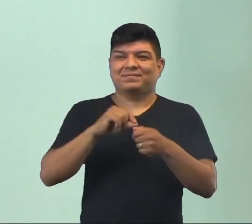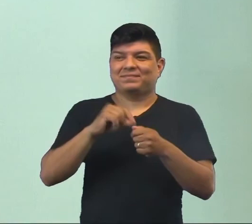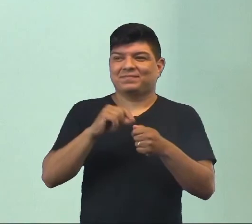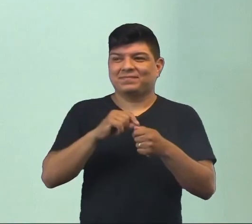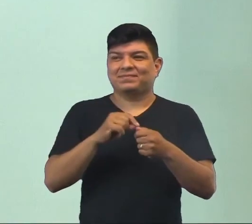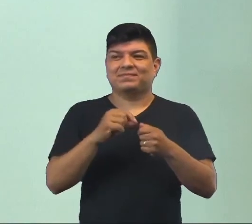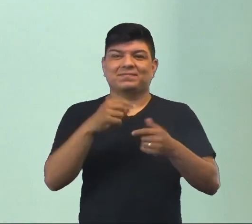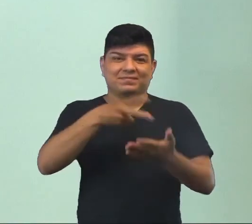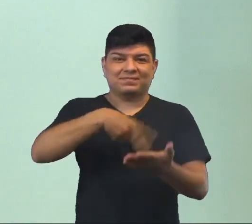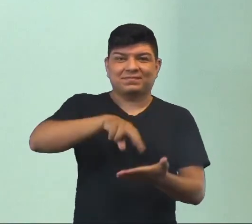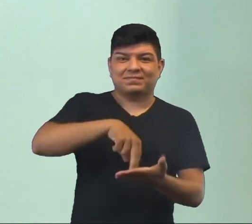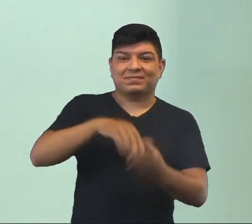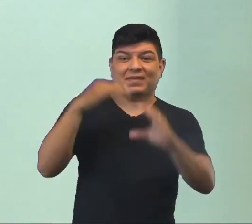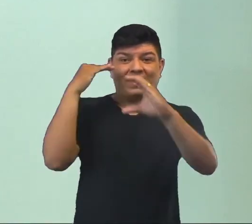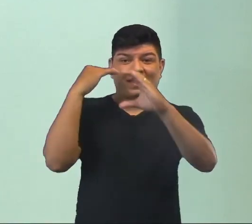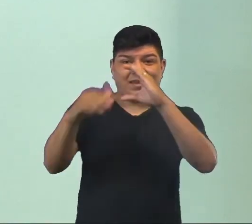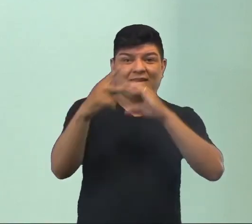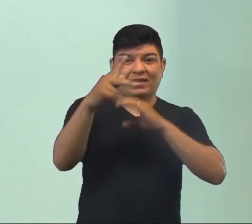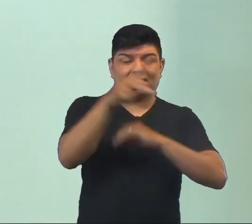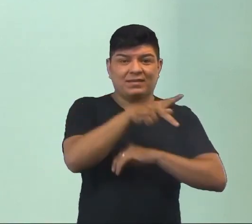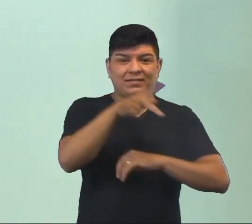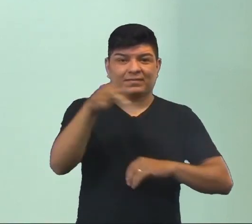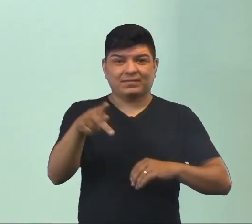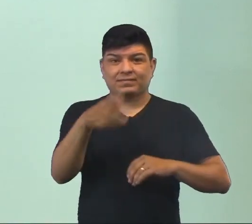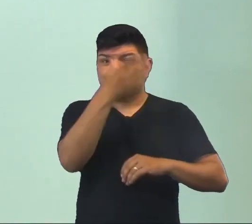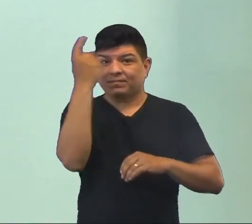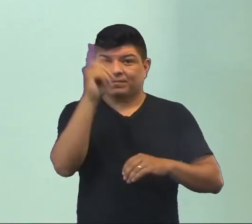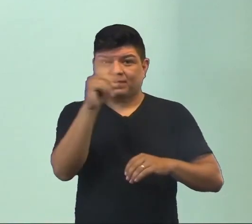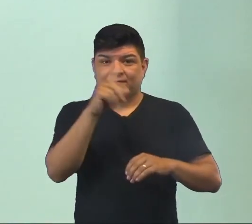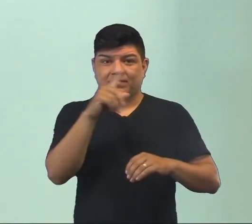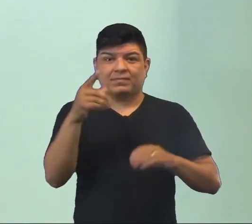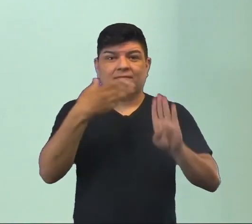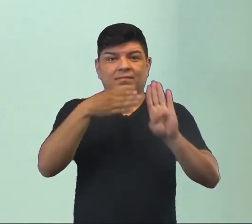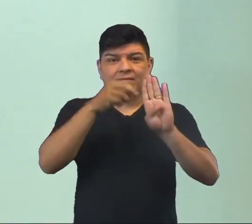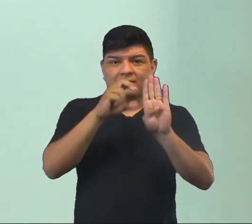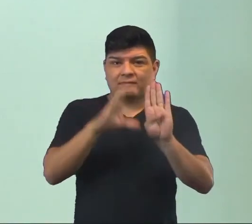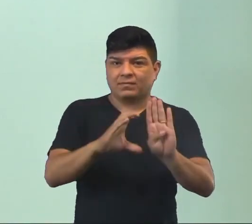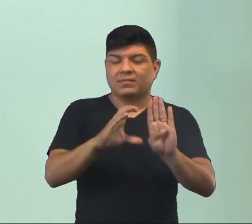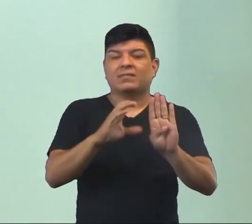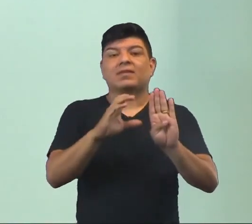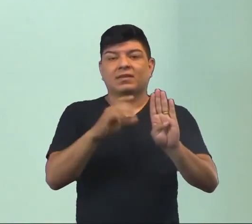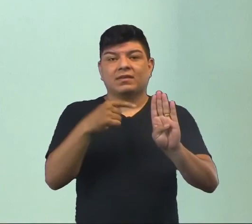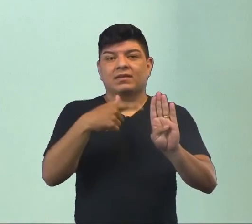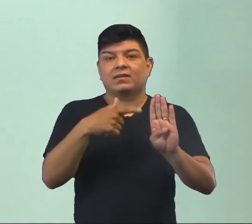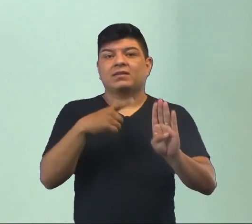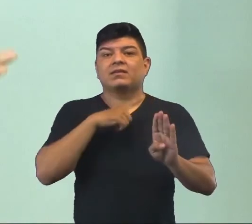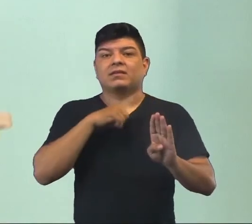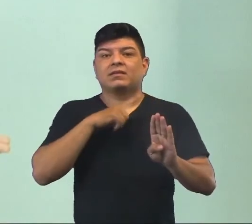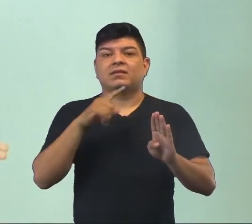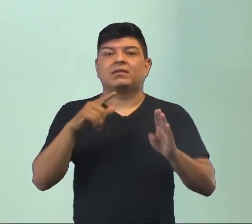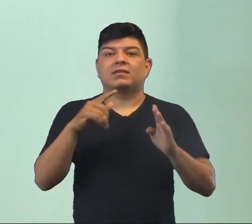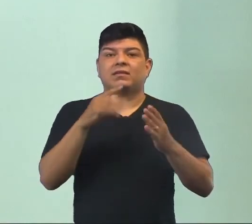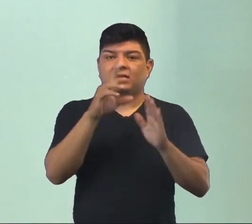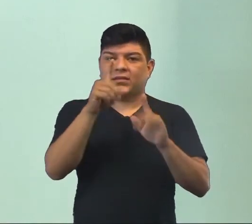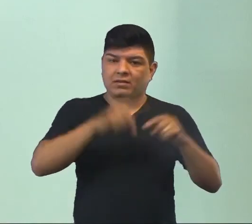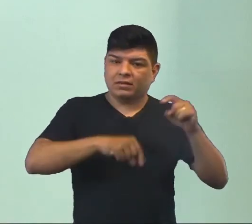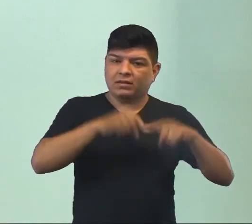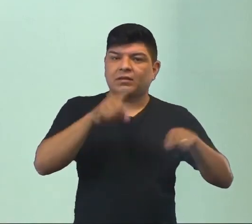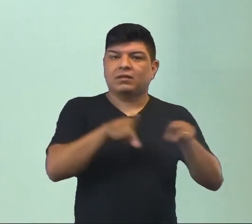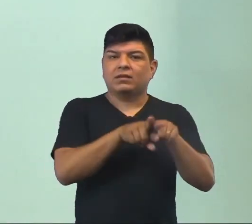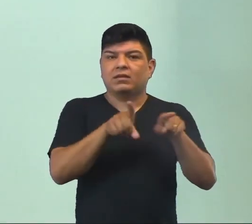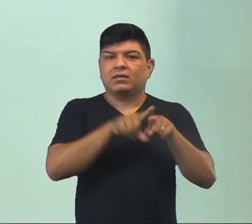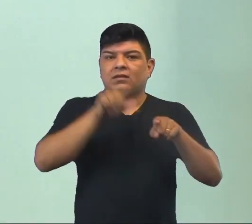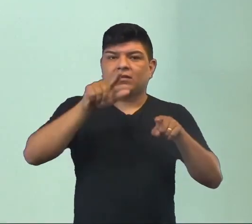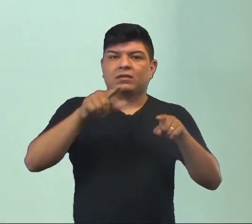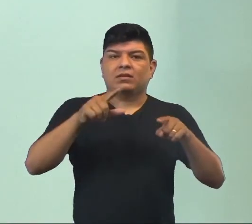né? E vai enviar para o seu professor. Não esqueça de acessar a nossa plataforma Eduque para vocês terem acesso aos nossos materiais,